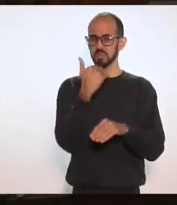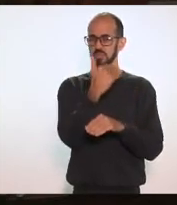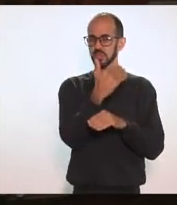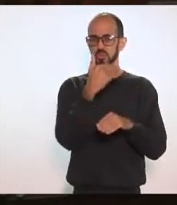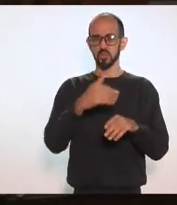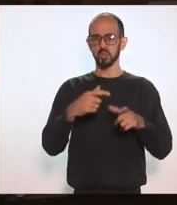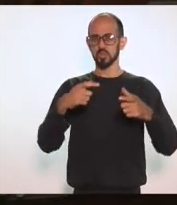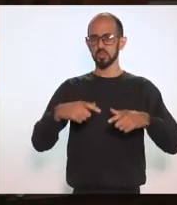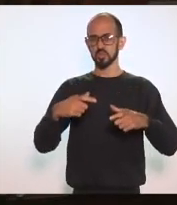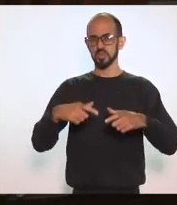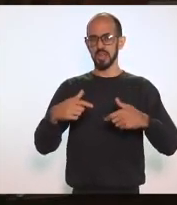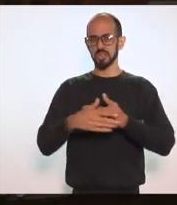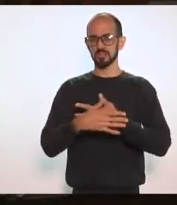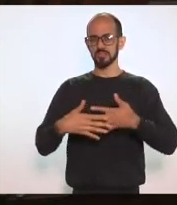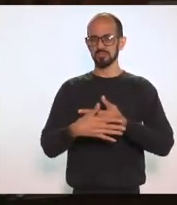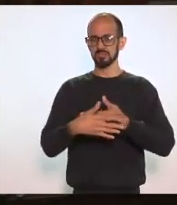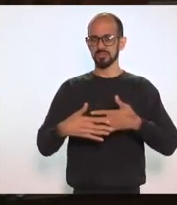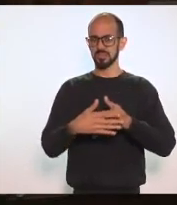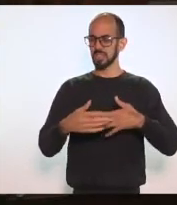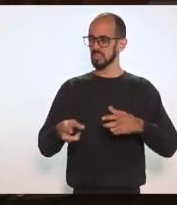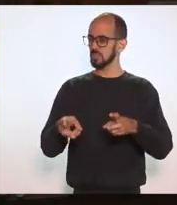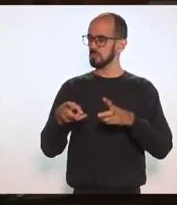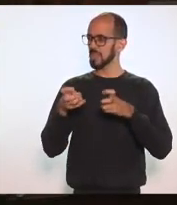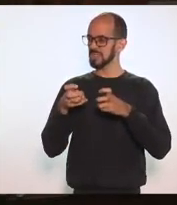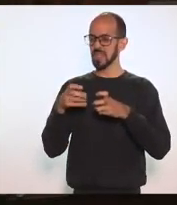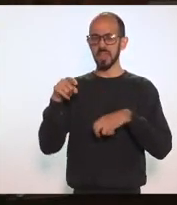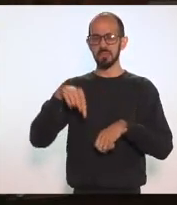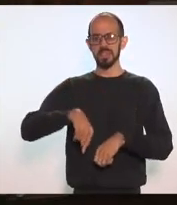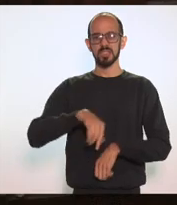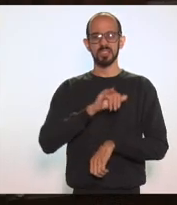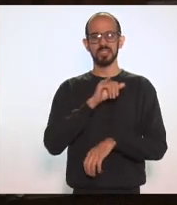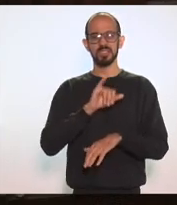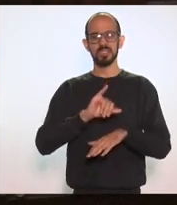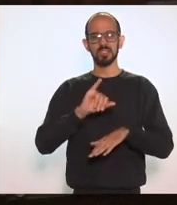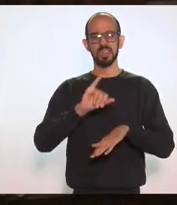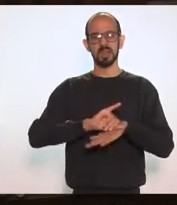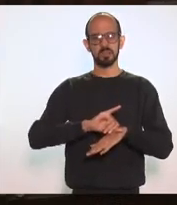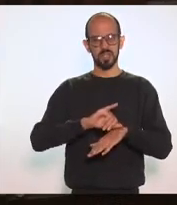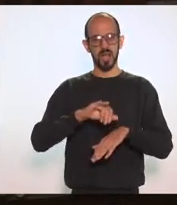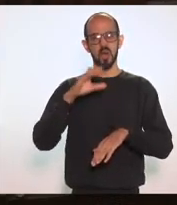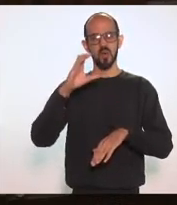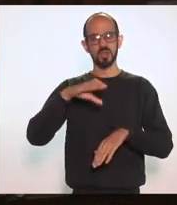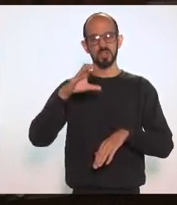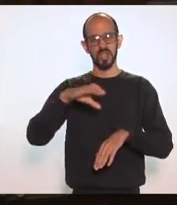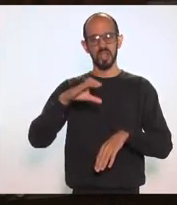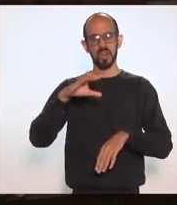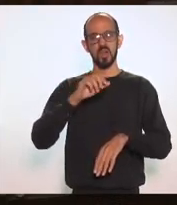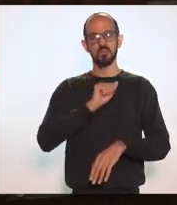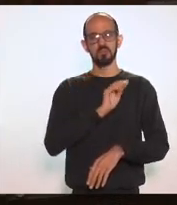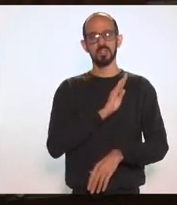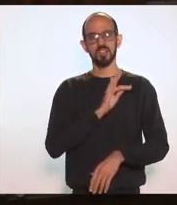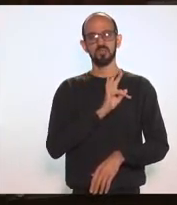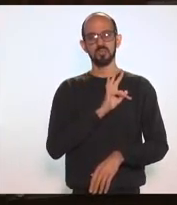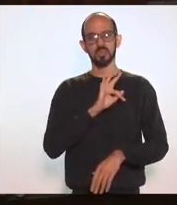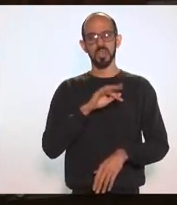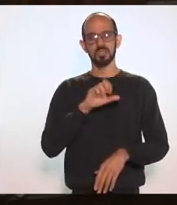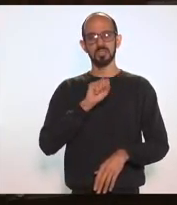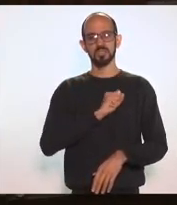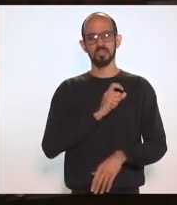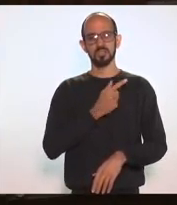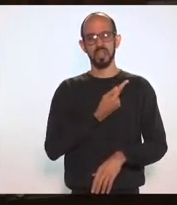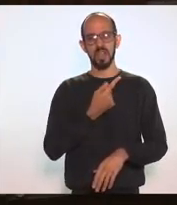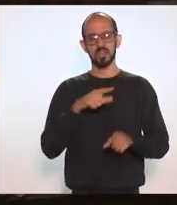eixos mais centrais, e a gente vê na cidade do Rio de Janeiro, em Niterói, na Baixada Fluminense, em São Gonçalo, na sua Angra dos